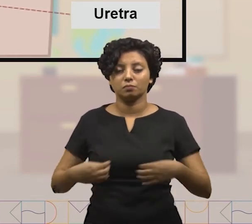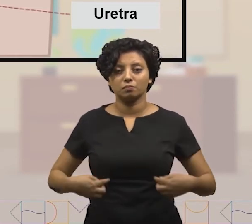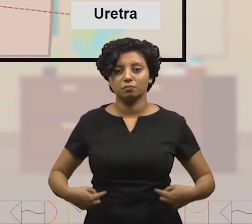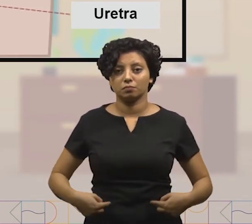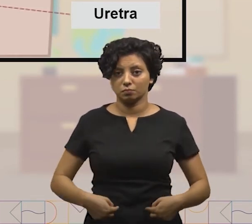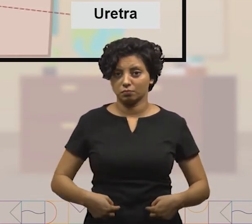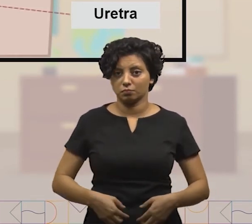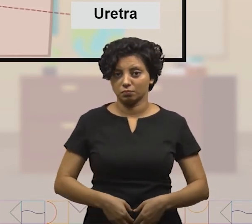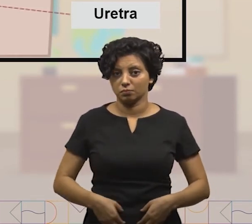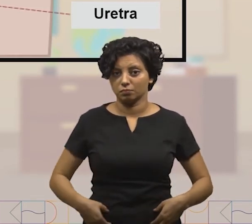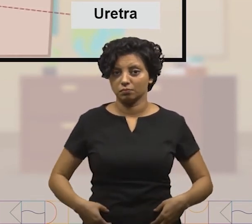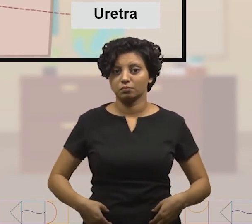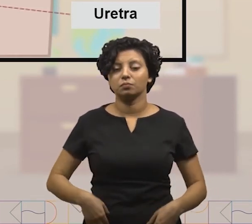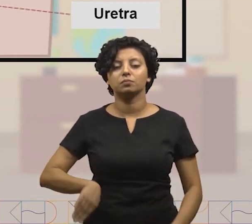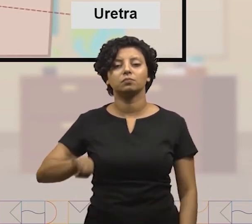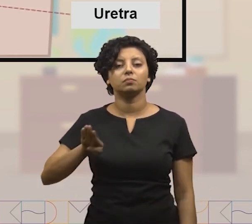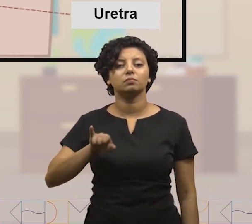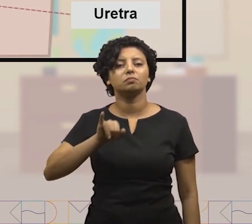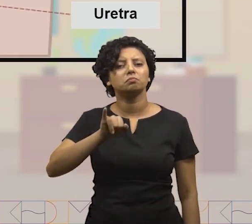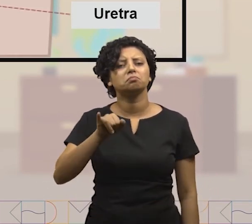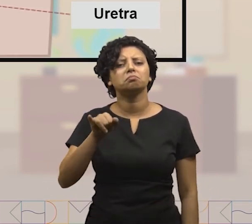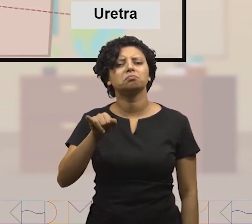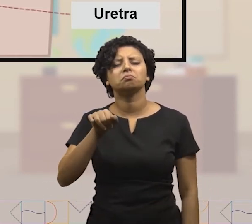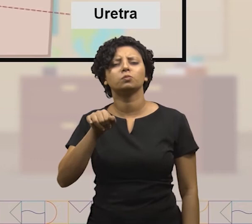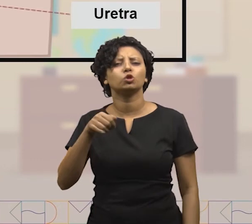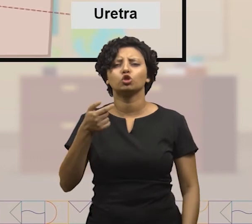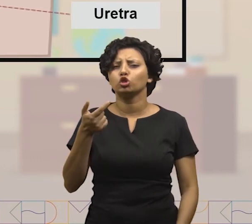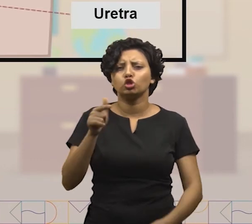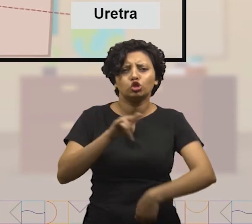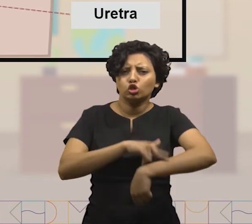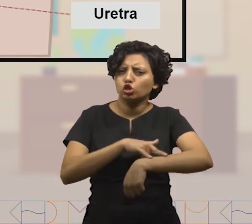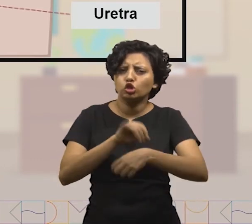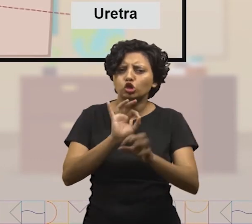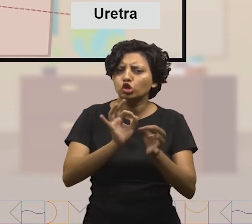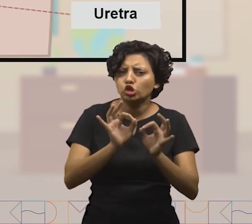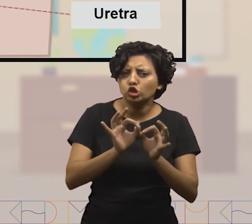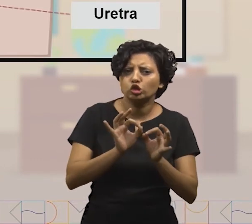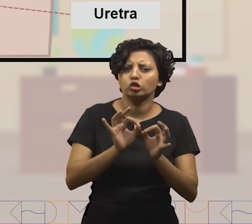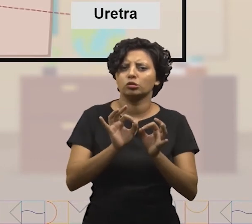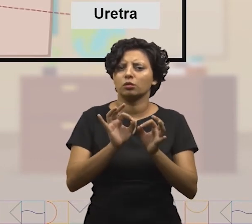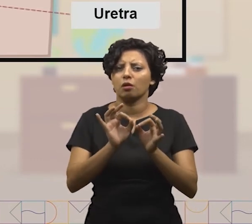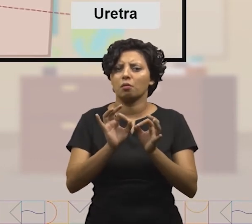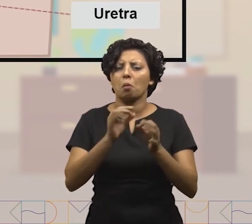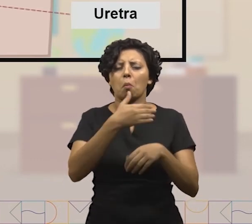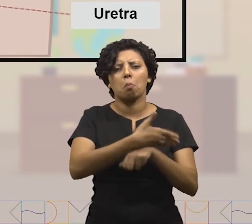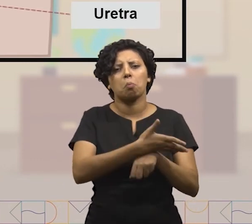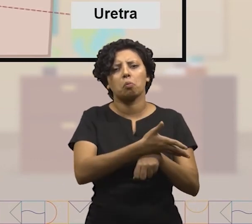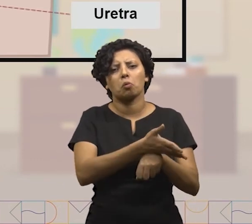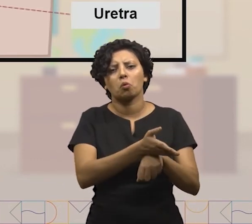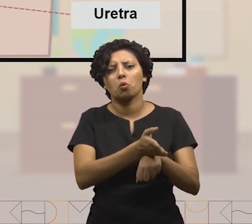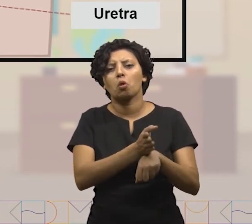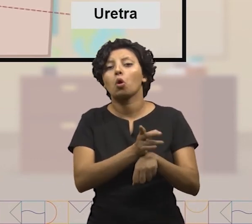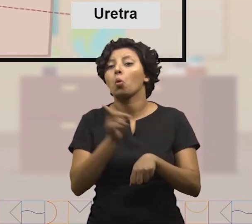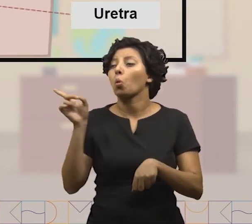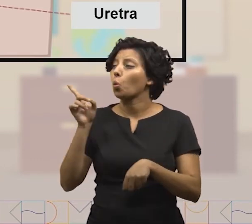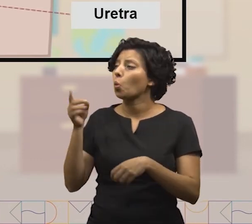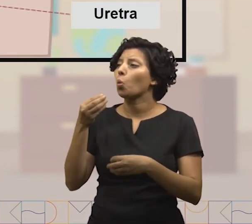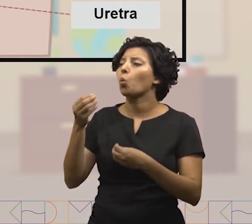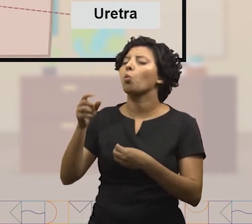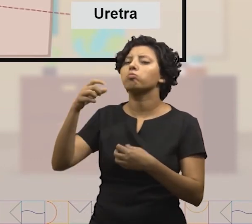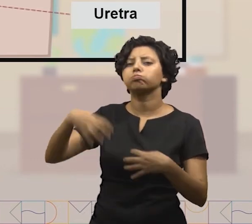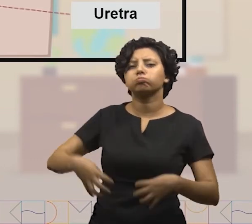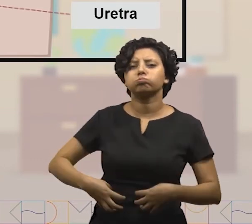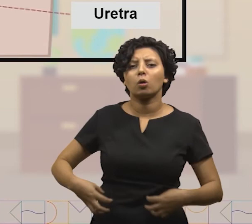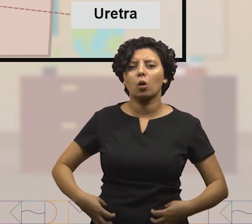Letra B. Se você ficar muito tempo sem urinar, qual das estruturas ao lado